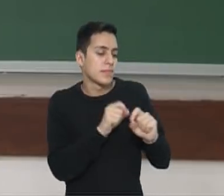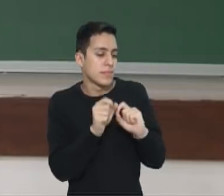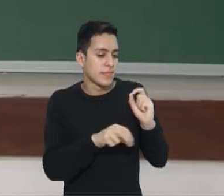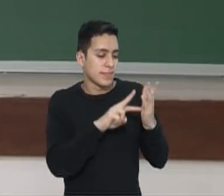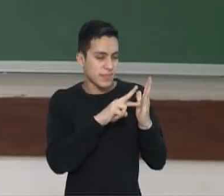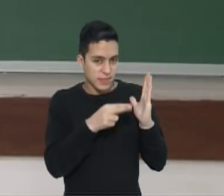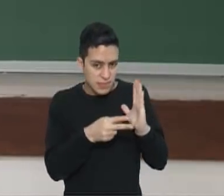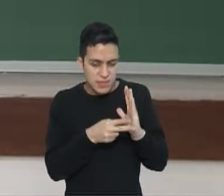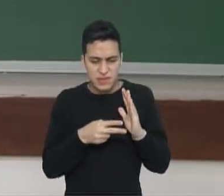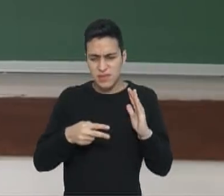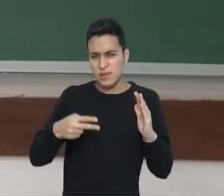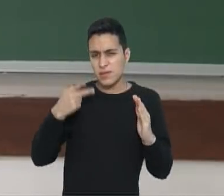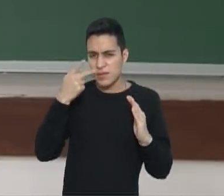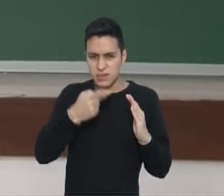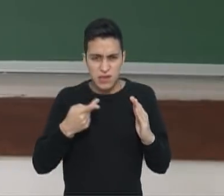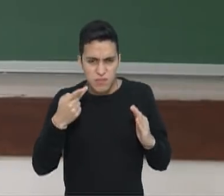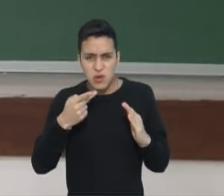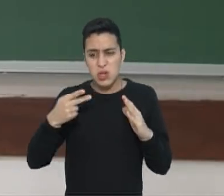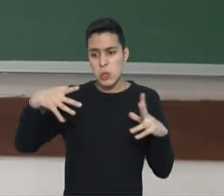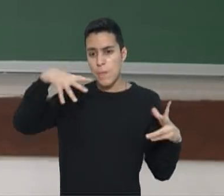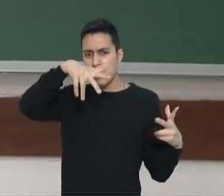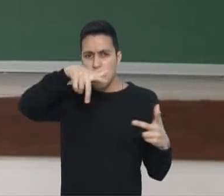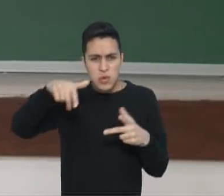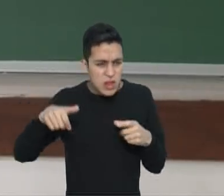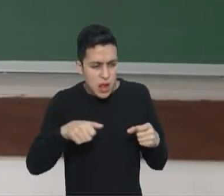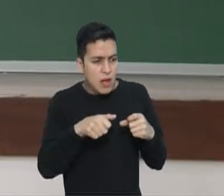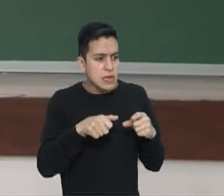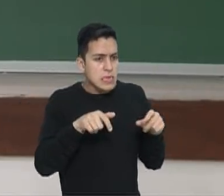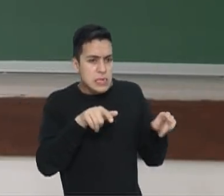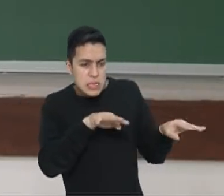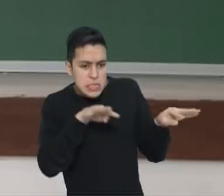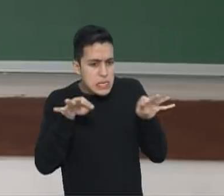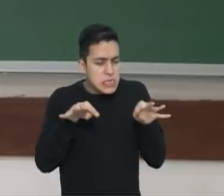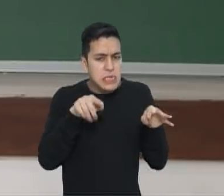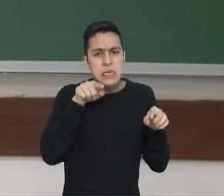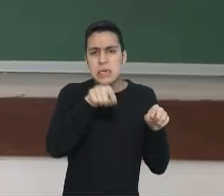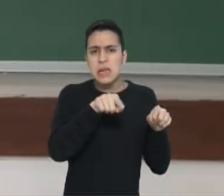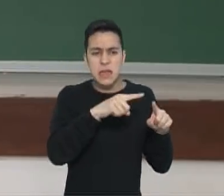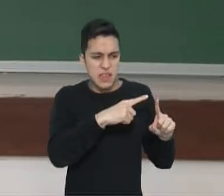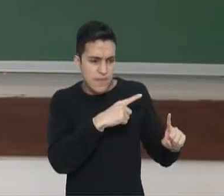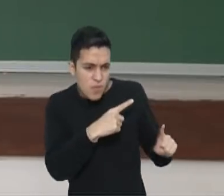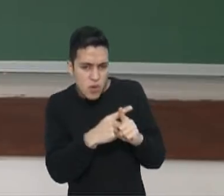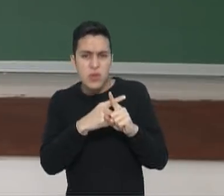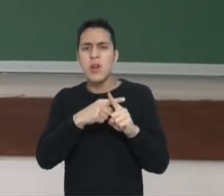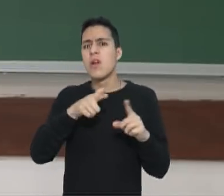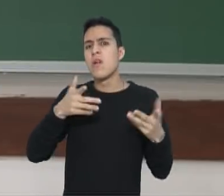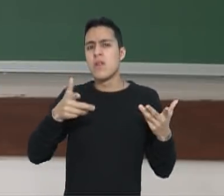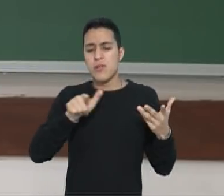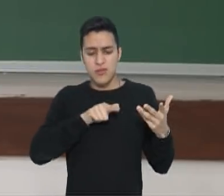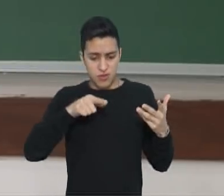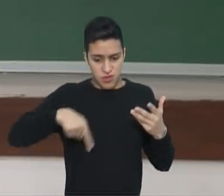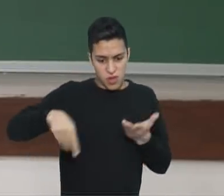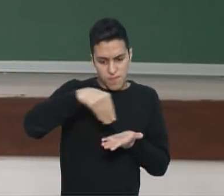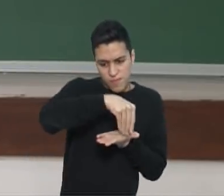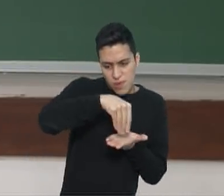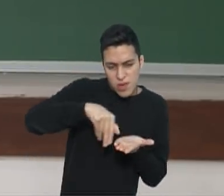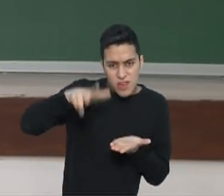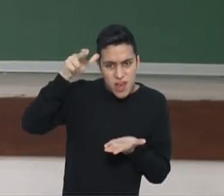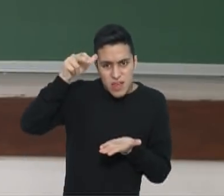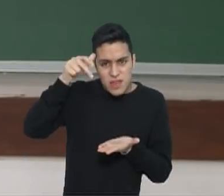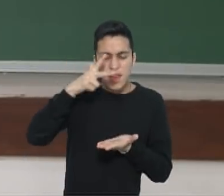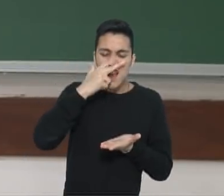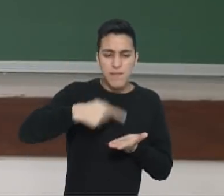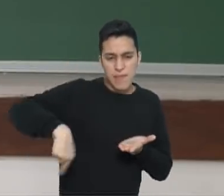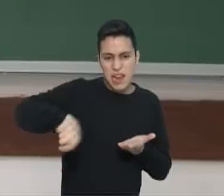a política internacional estava de olho nessa competição que reproduzia no tabuleiro de xadrez o campo